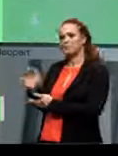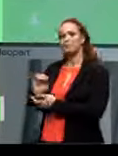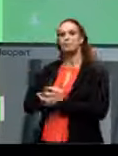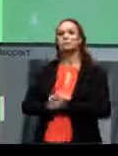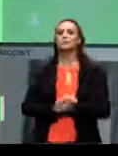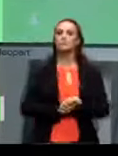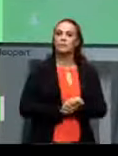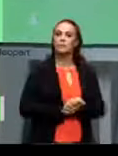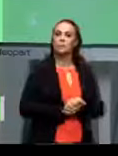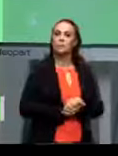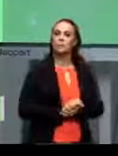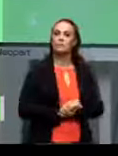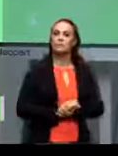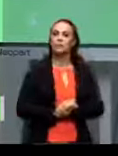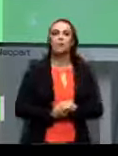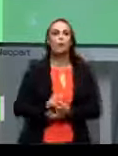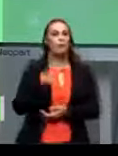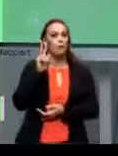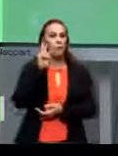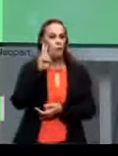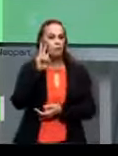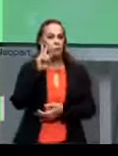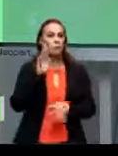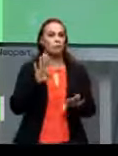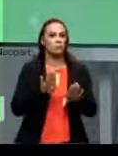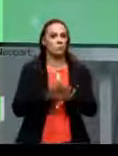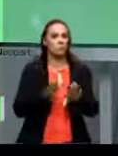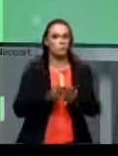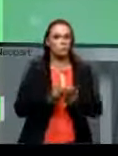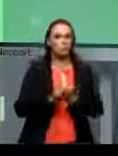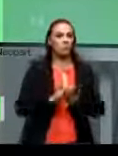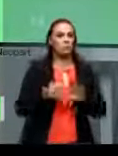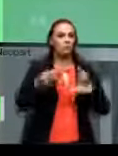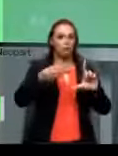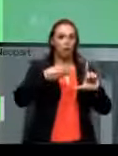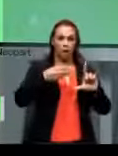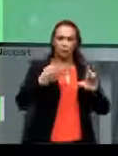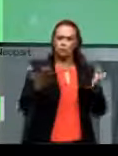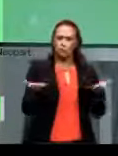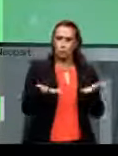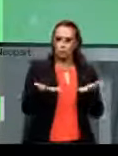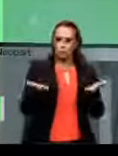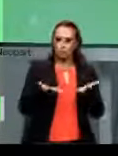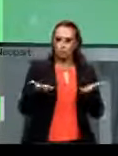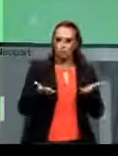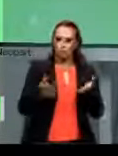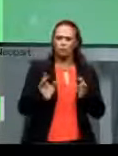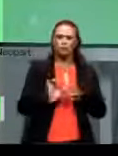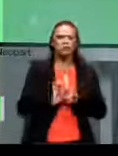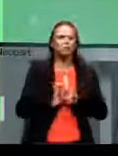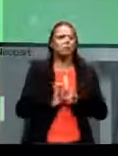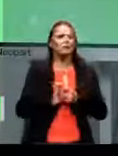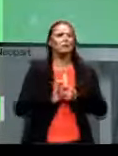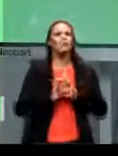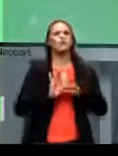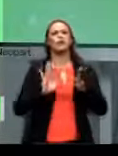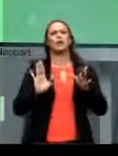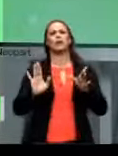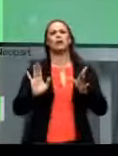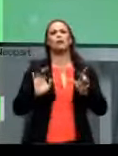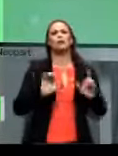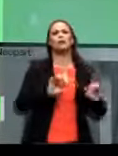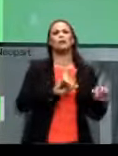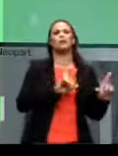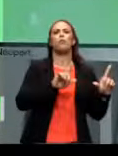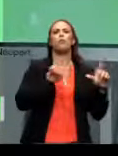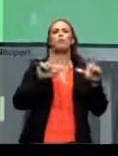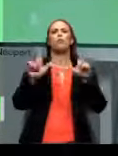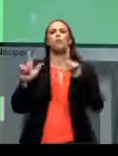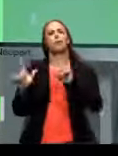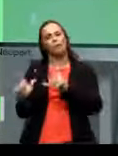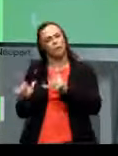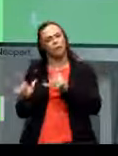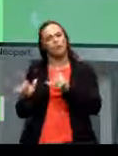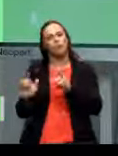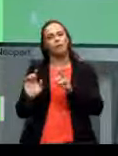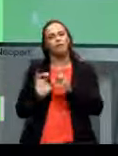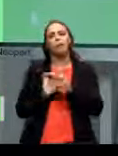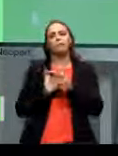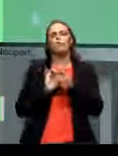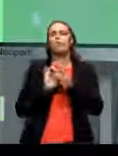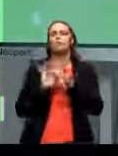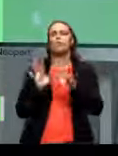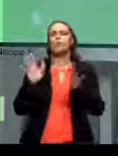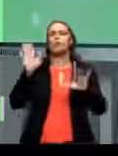estudeemcasa.educação.mg.gov.br. E eu quero lembrar que as aulas de hoje ficarão disponíveis nas nossas plataformas digitais para você